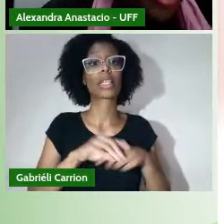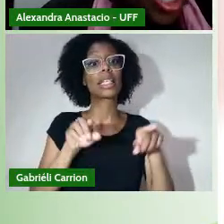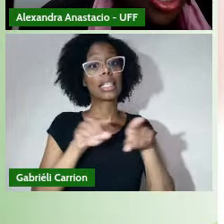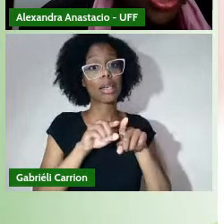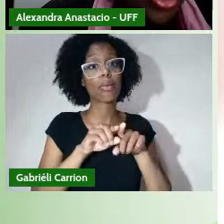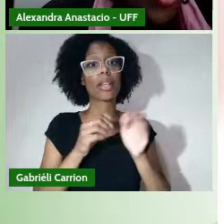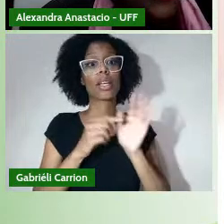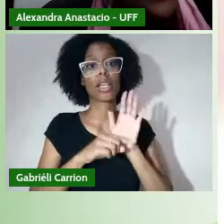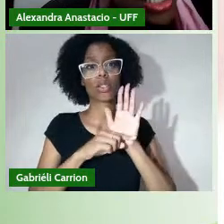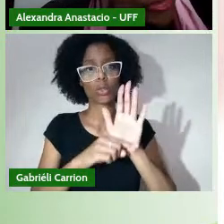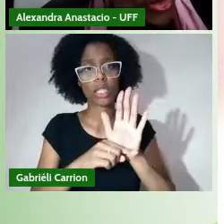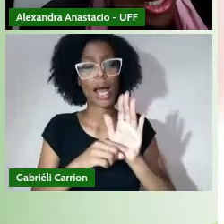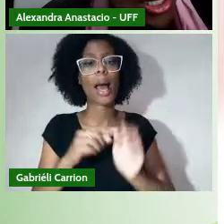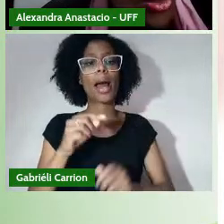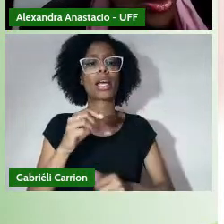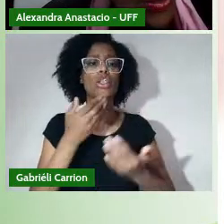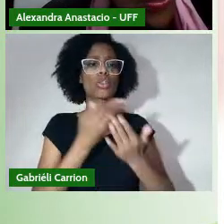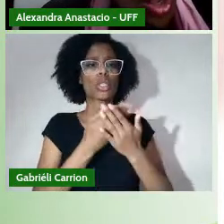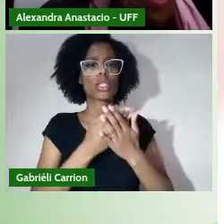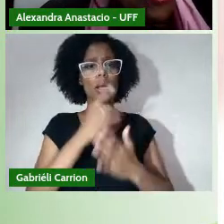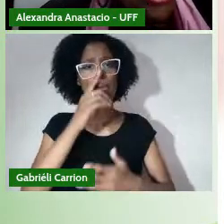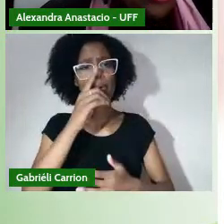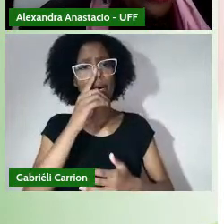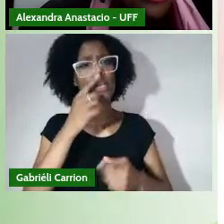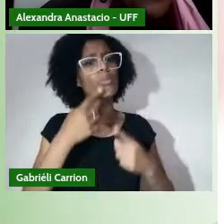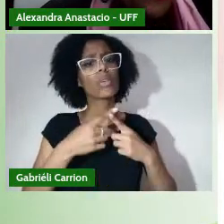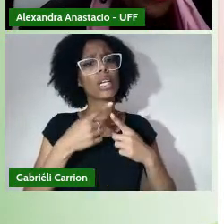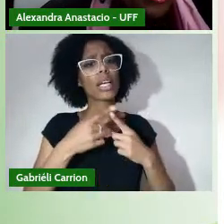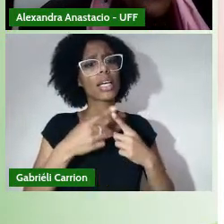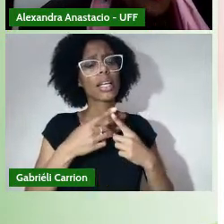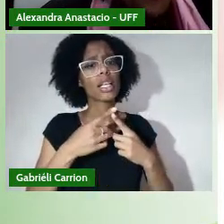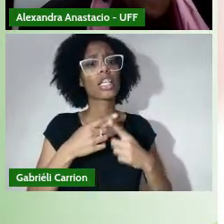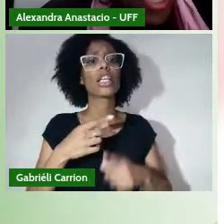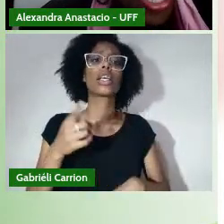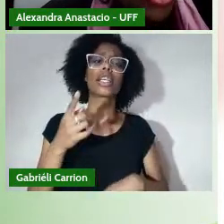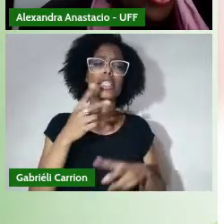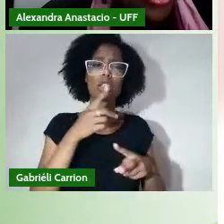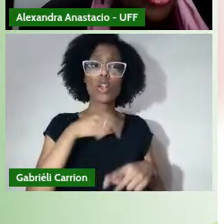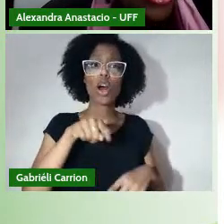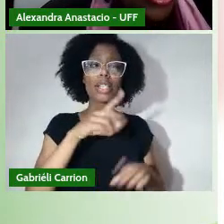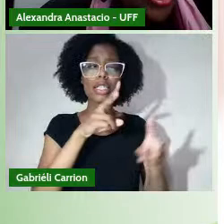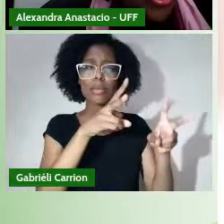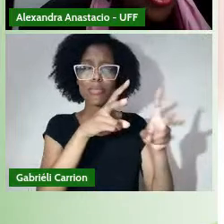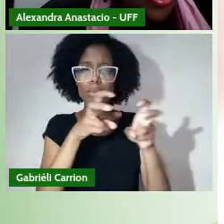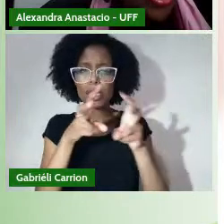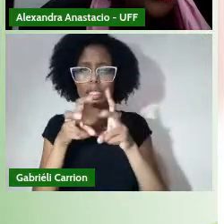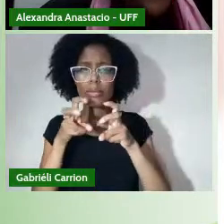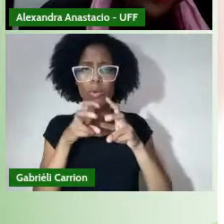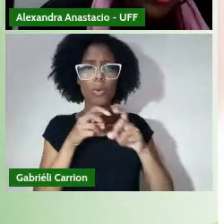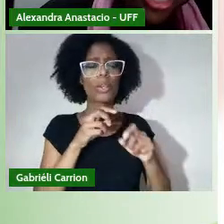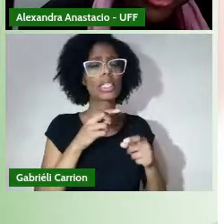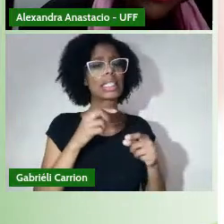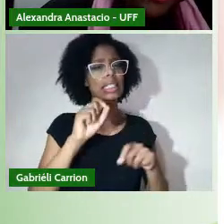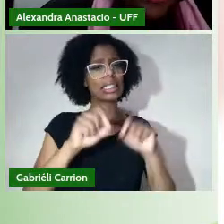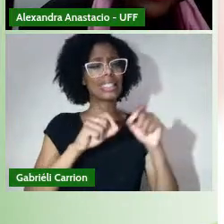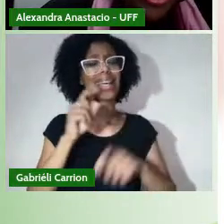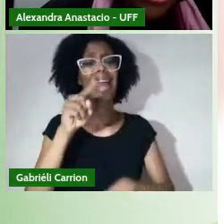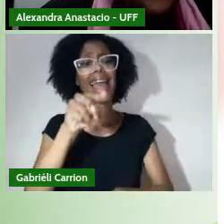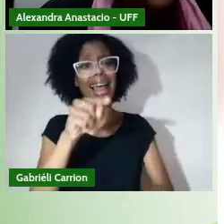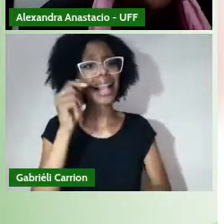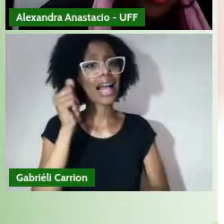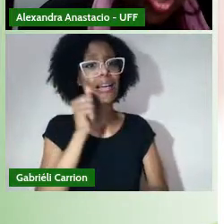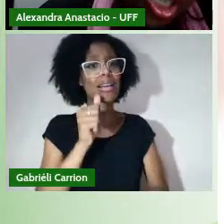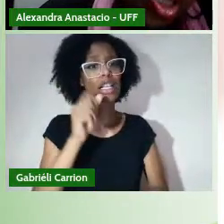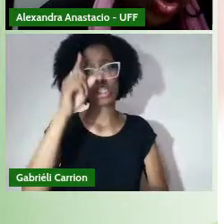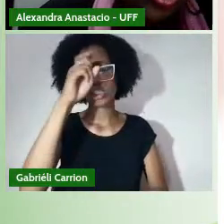estudantes mães. Por que que foi isso? Porque a gente identificou de forma empática as dificuldades e as